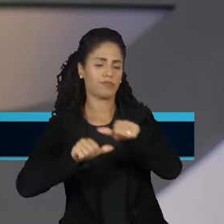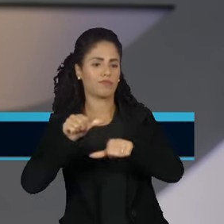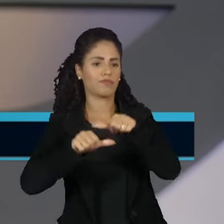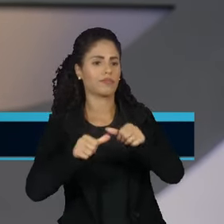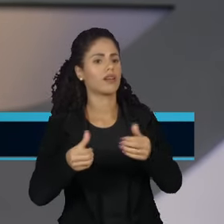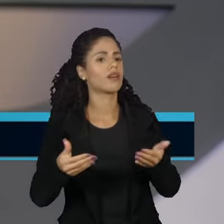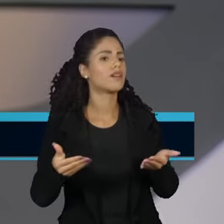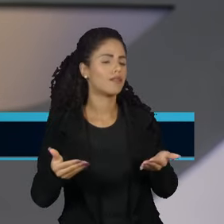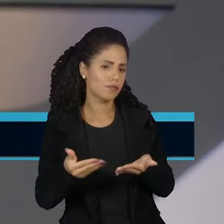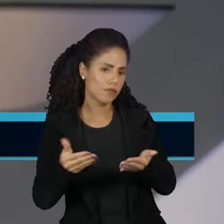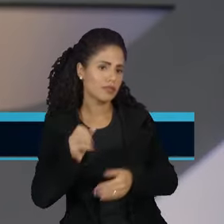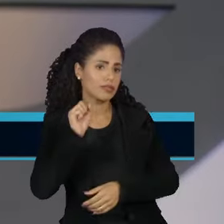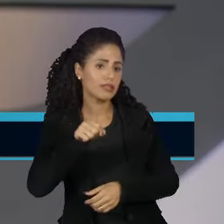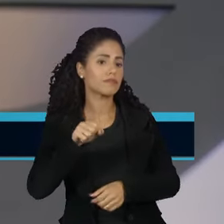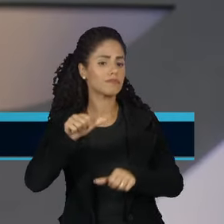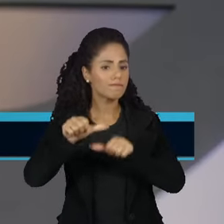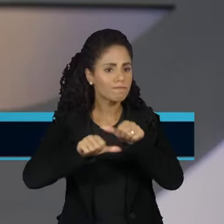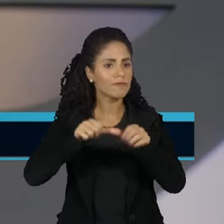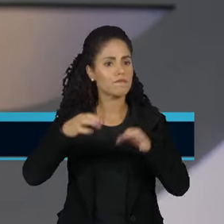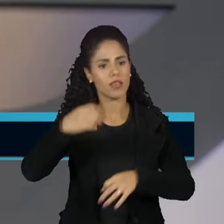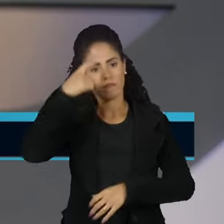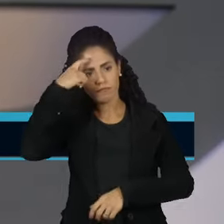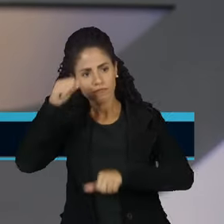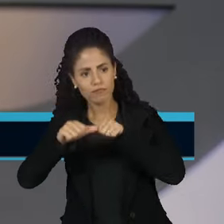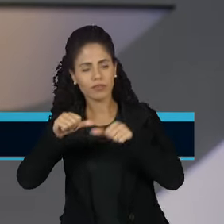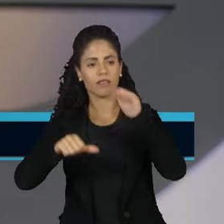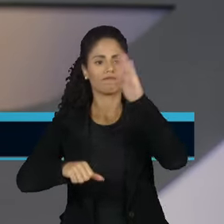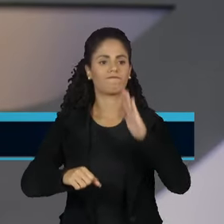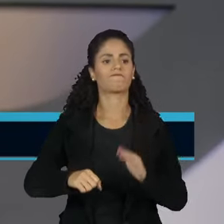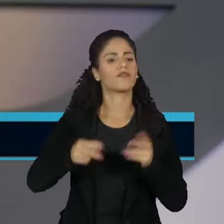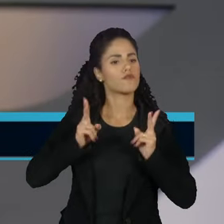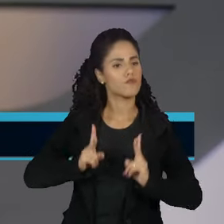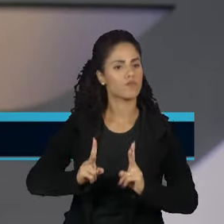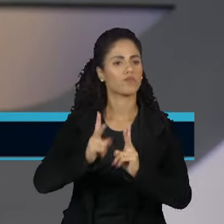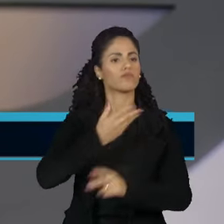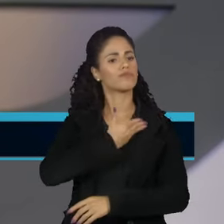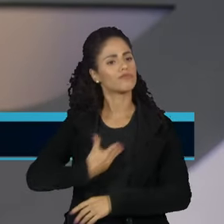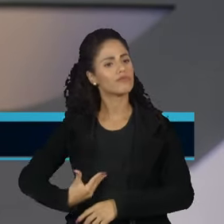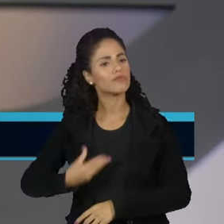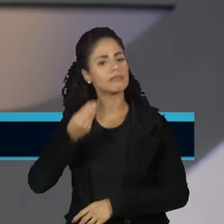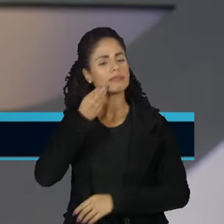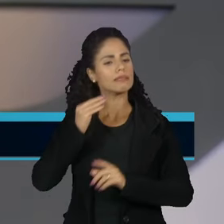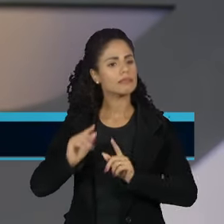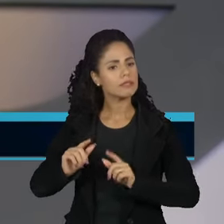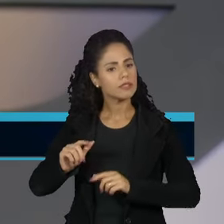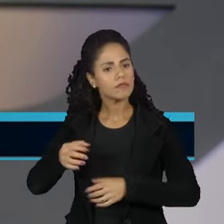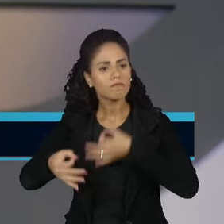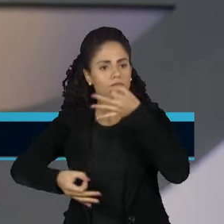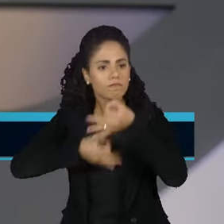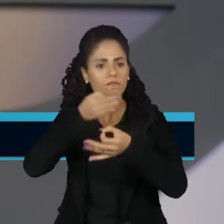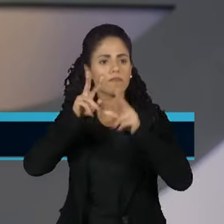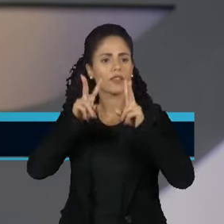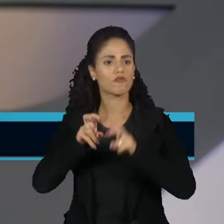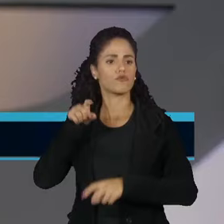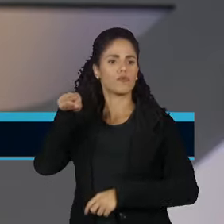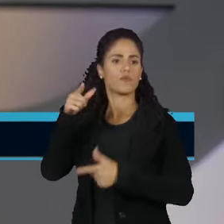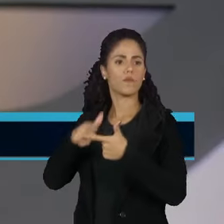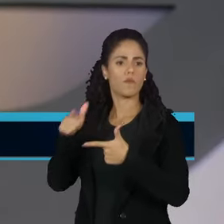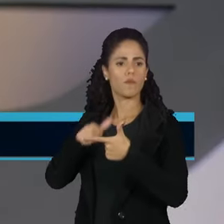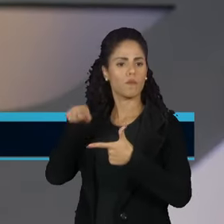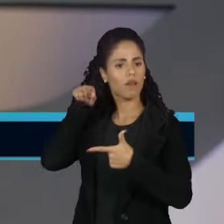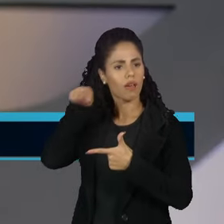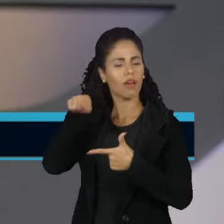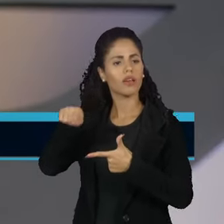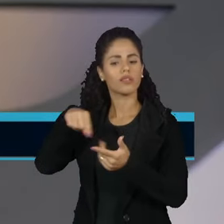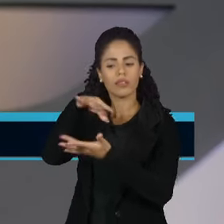posição vai ter que levar o governo brasileiro a continuar a se posicionando frente aos problemas com relação